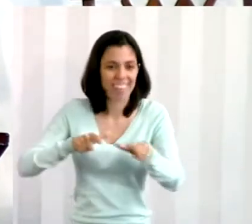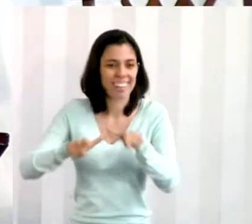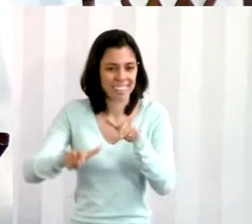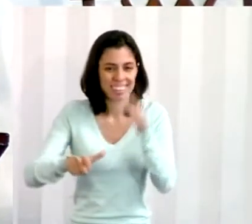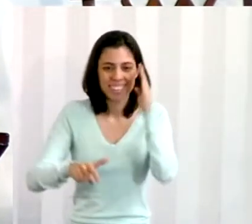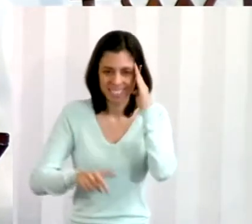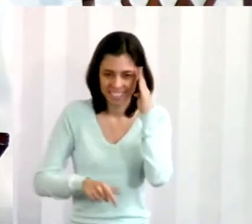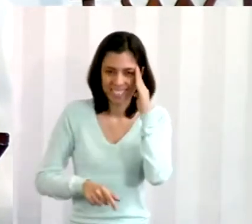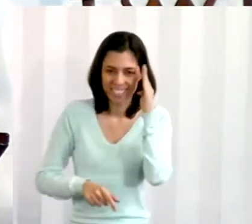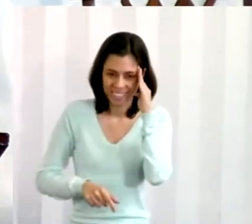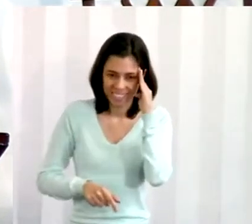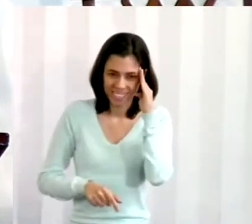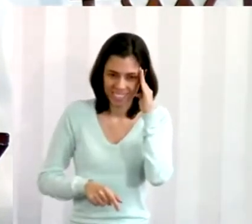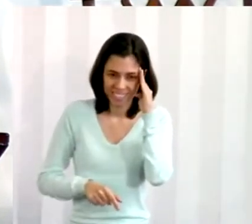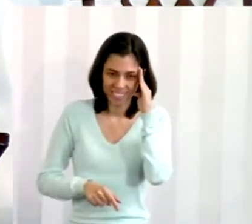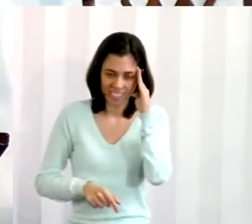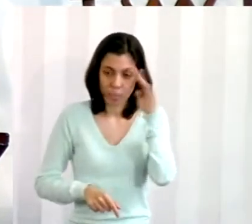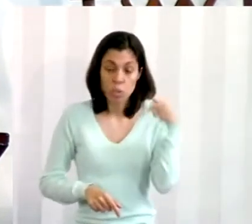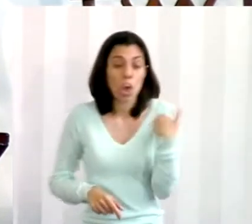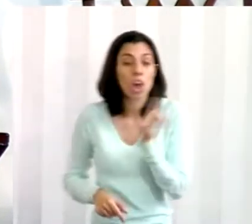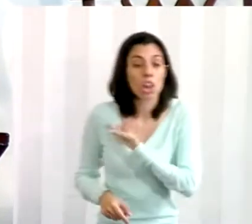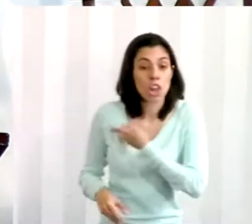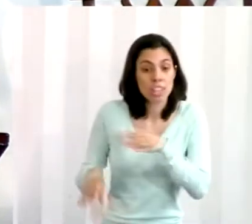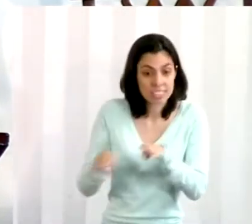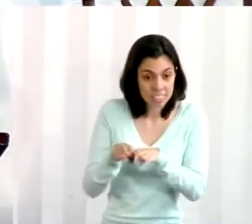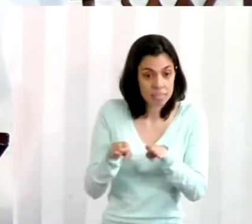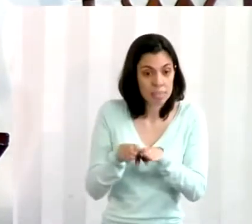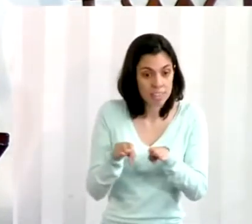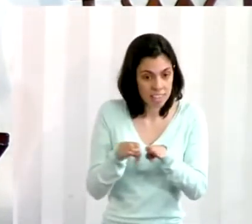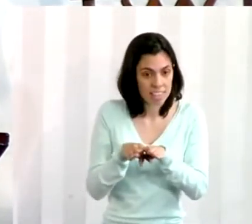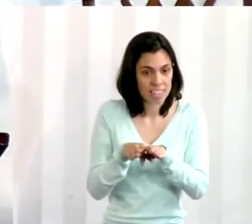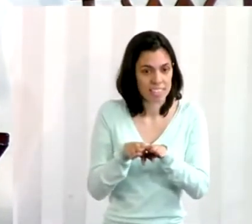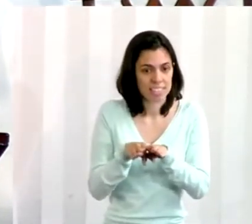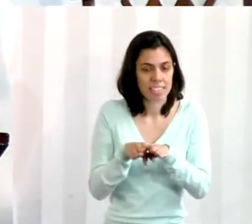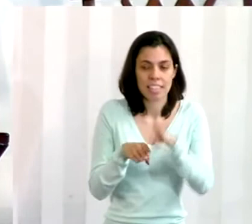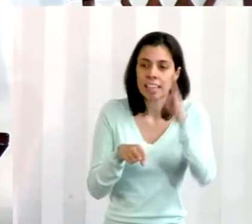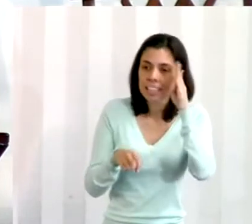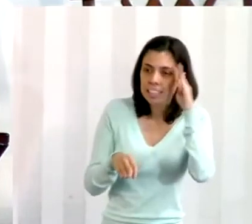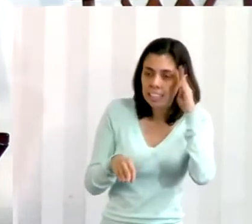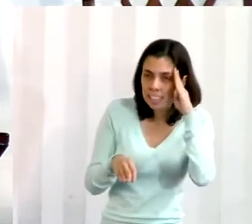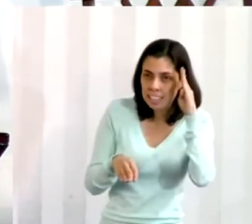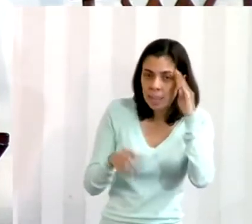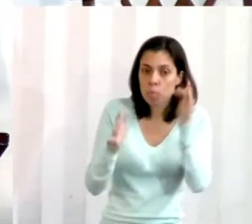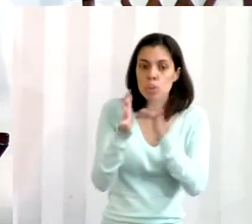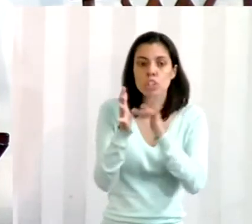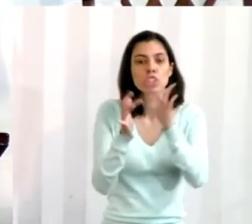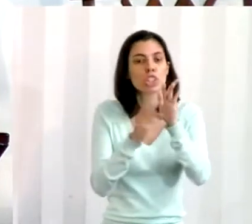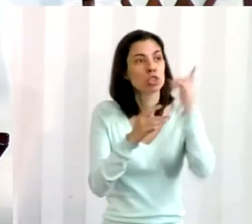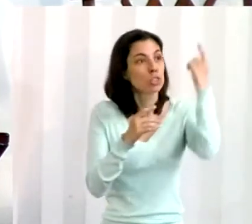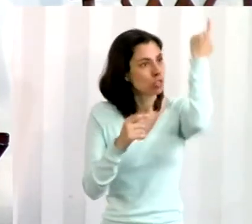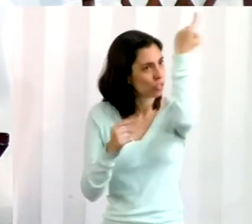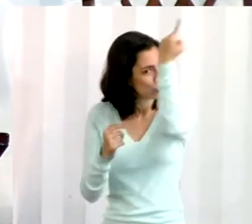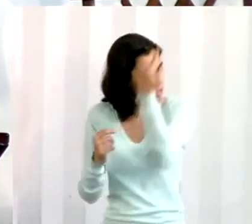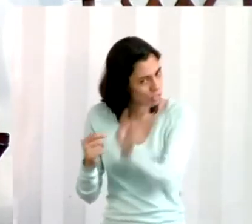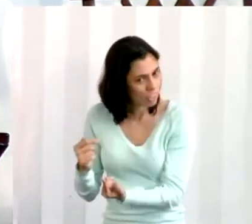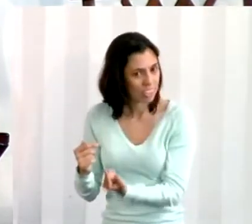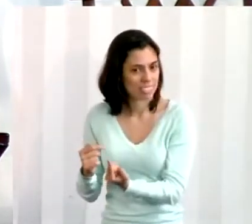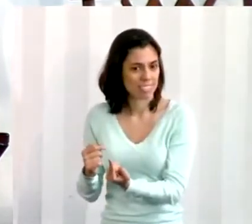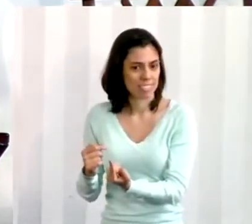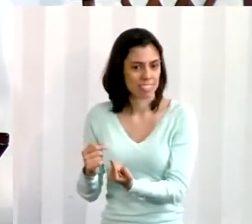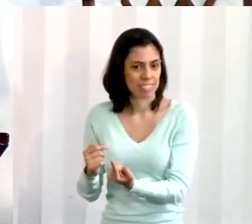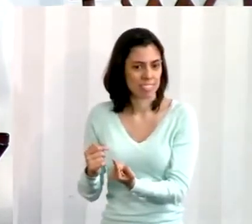são os que sabem que Ele voltará. Assim como o lavrador